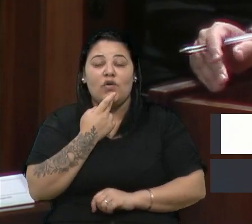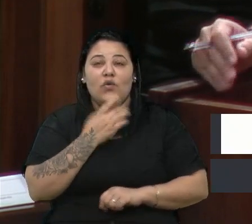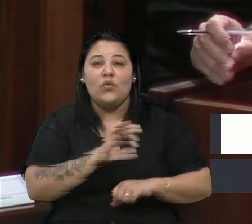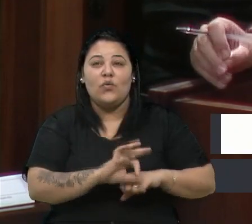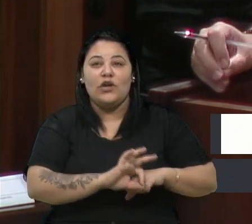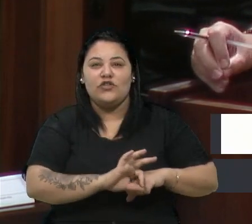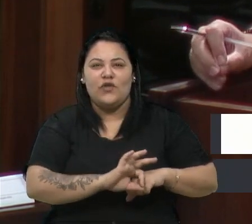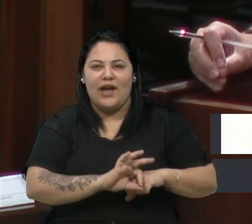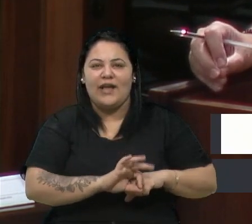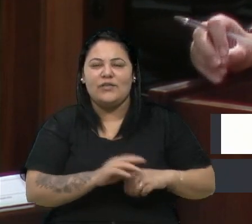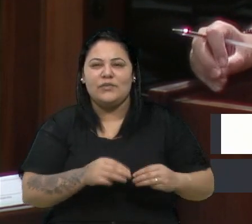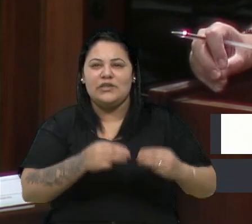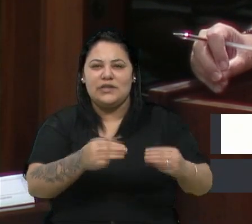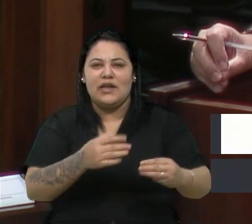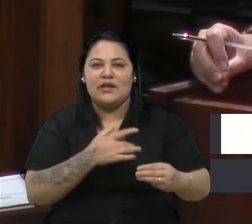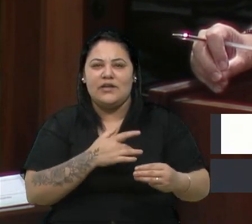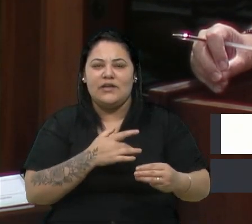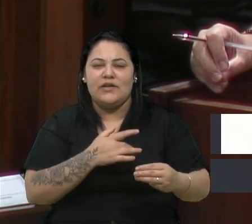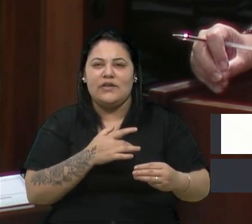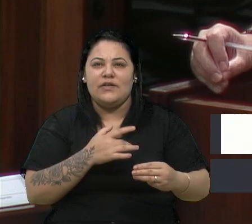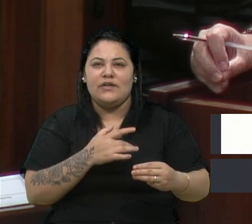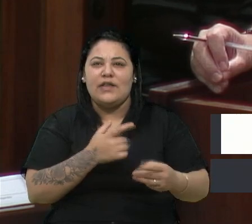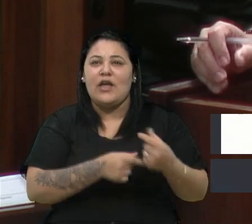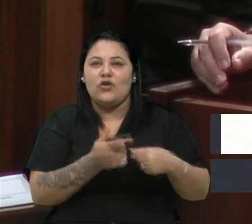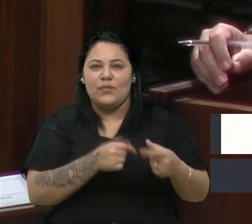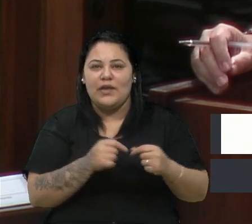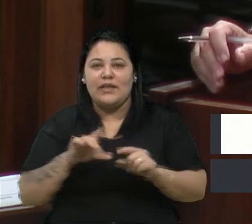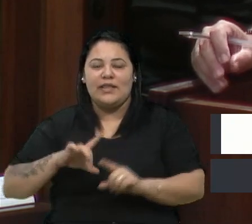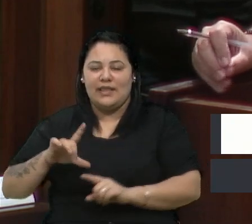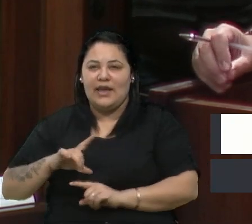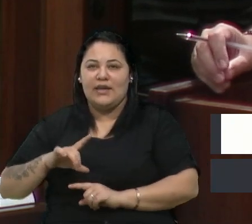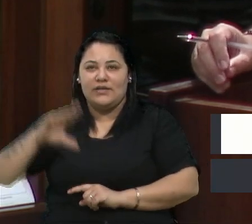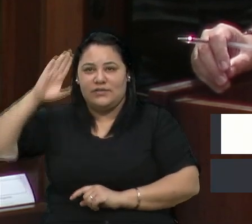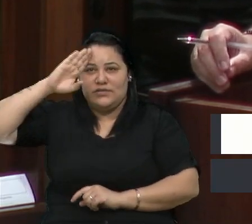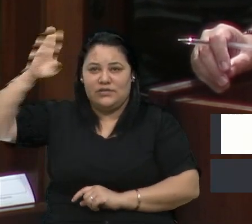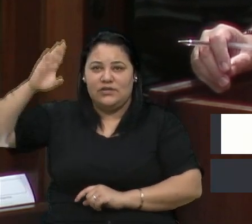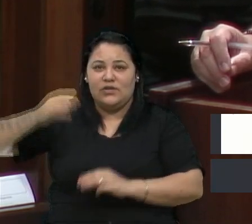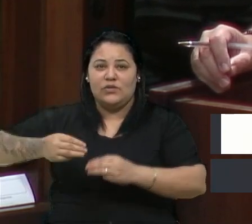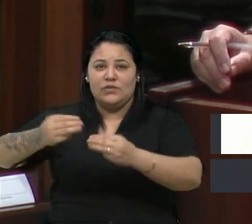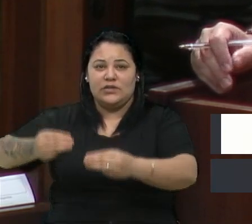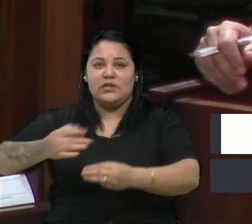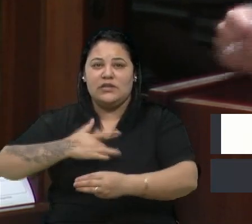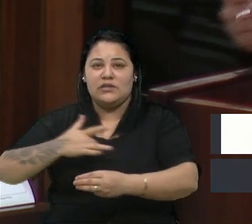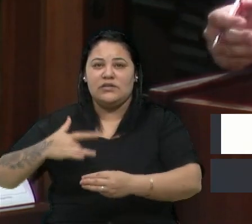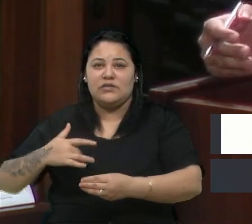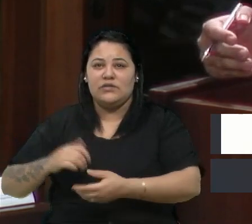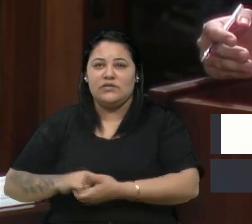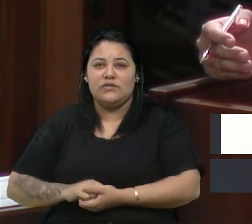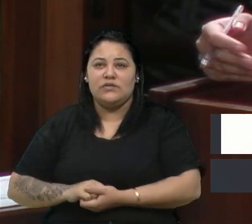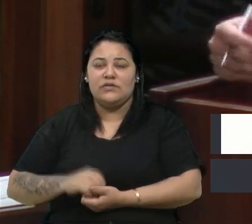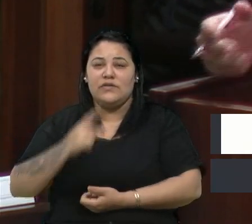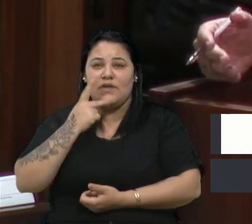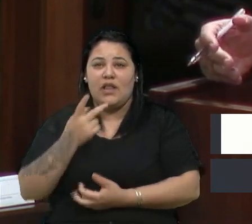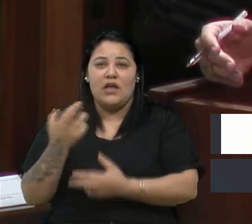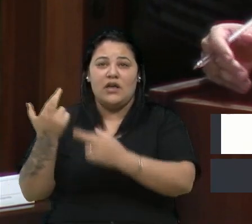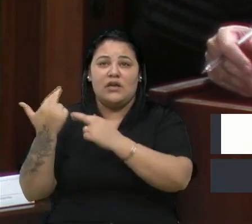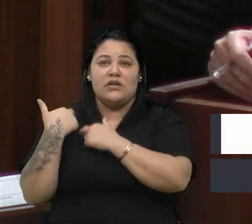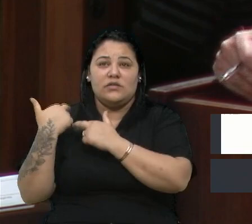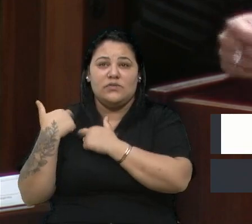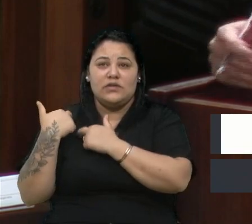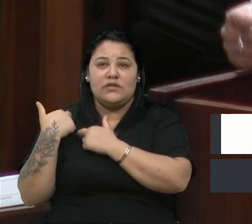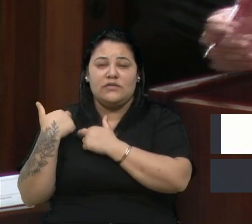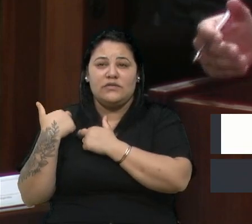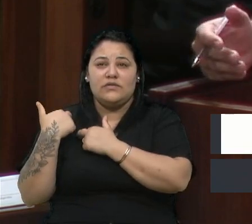Economia. Eu quero falar que teve um general do Exército, da divisão brasileira, no Ministério da Saúde, e que foi responsável, ele e a sua equipe,